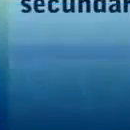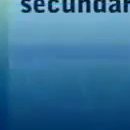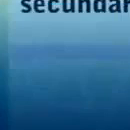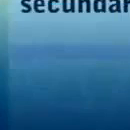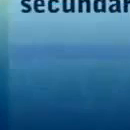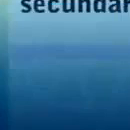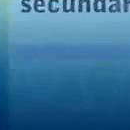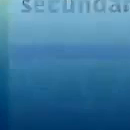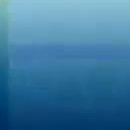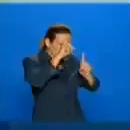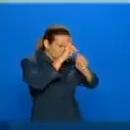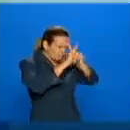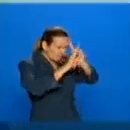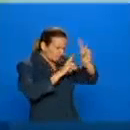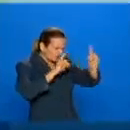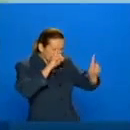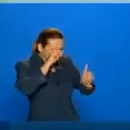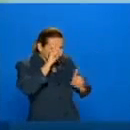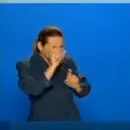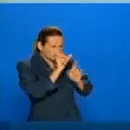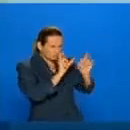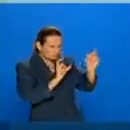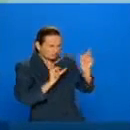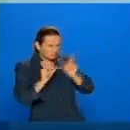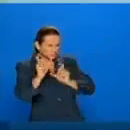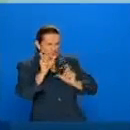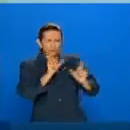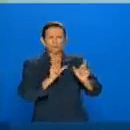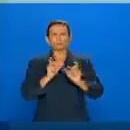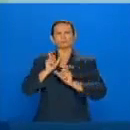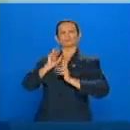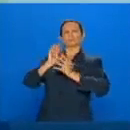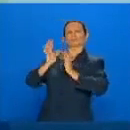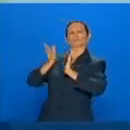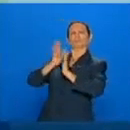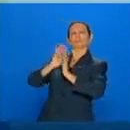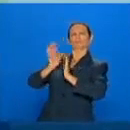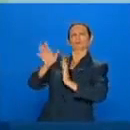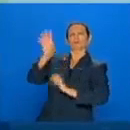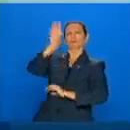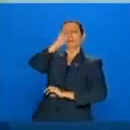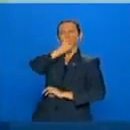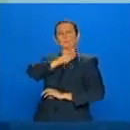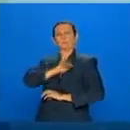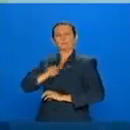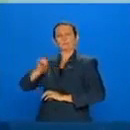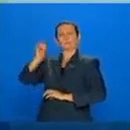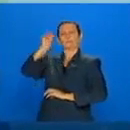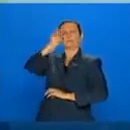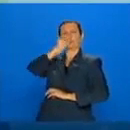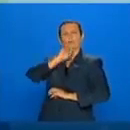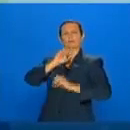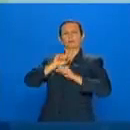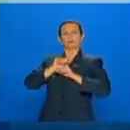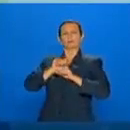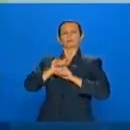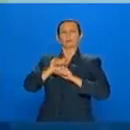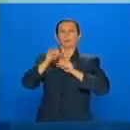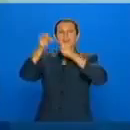ideias secundárias e indicar os elos que determinam a coesão do discurso.